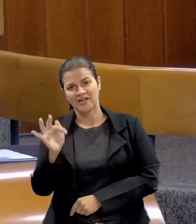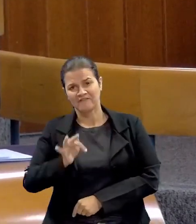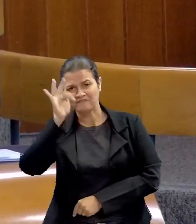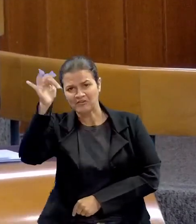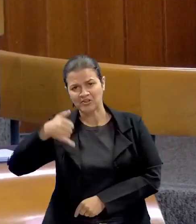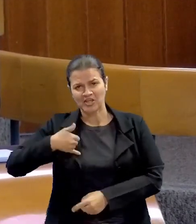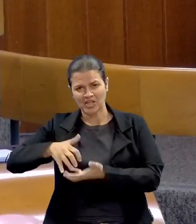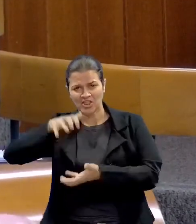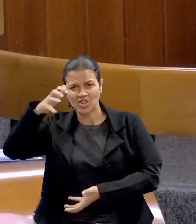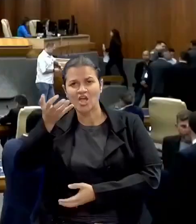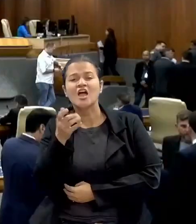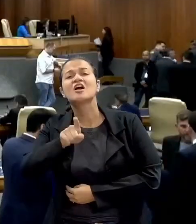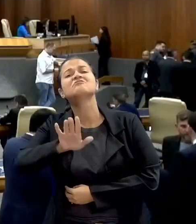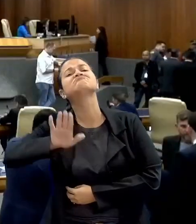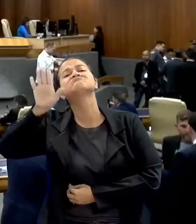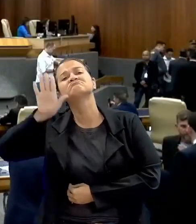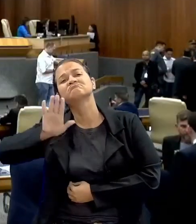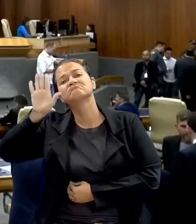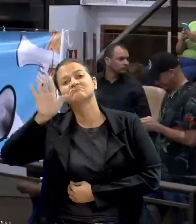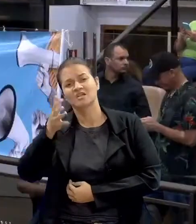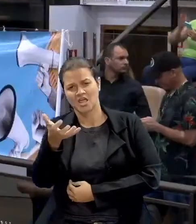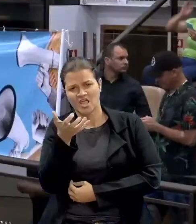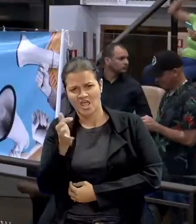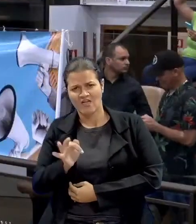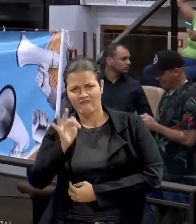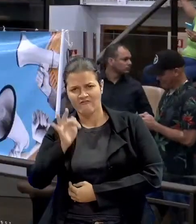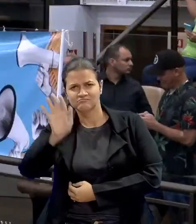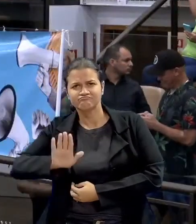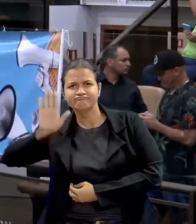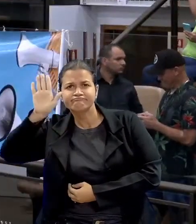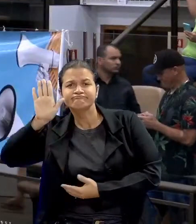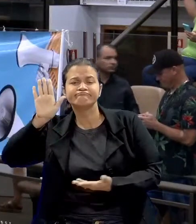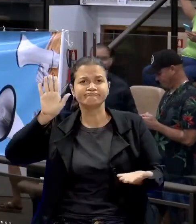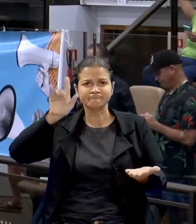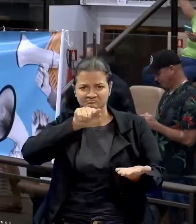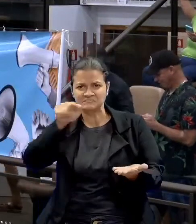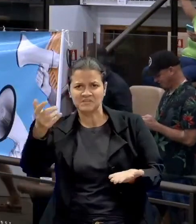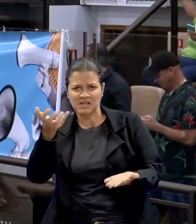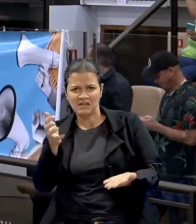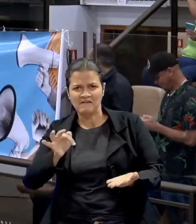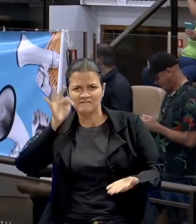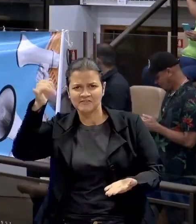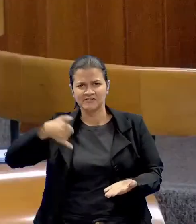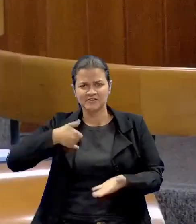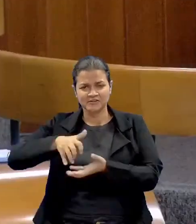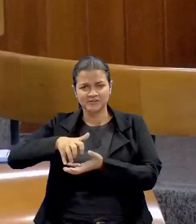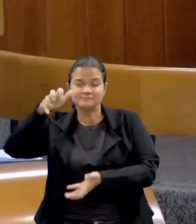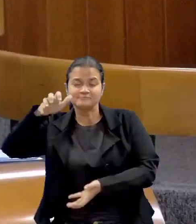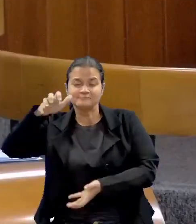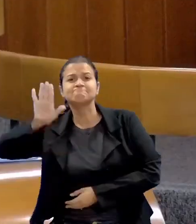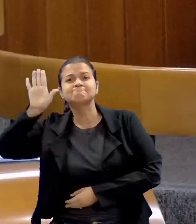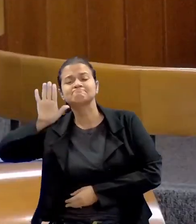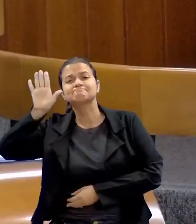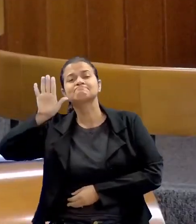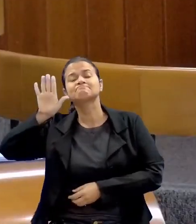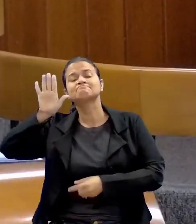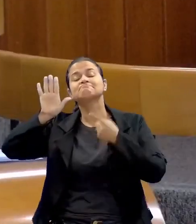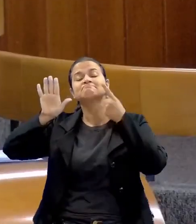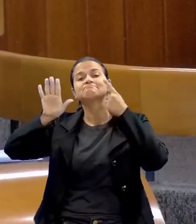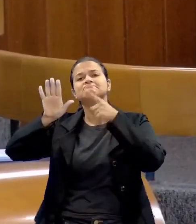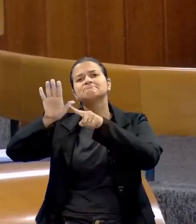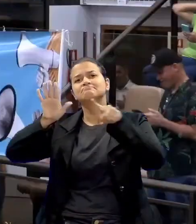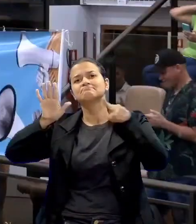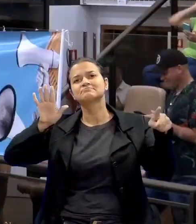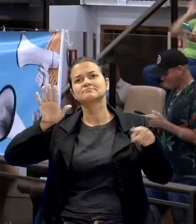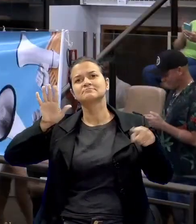mão, por favor. Quem pretende ficar idoso aí? Alguém pretende ficar idoso? Levanta a mão para mim ver quem tem pretensão.